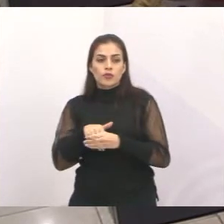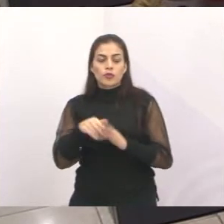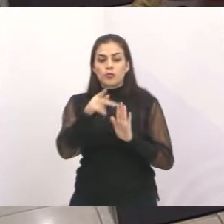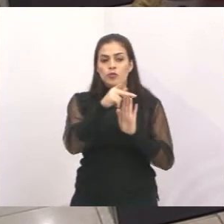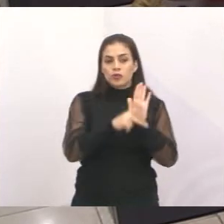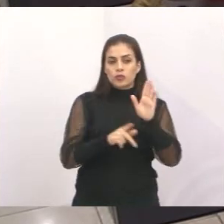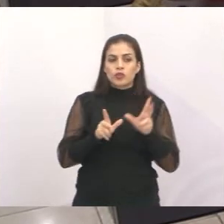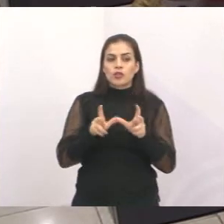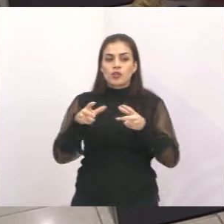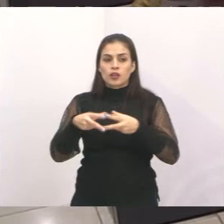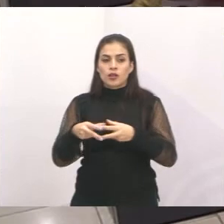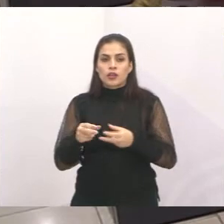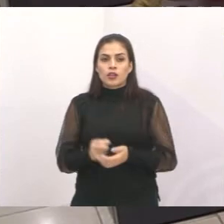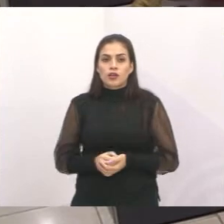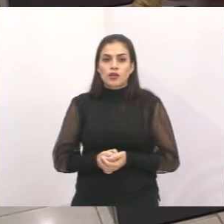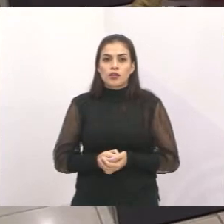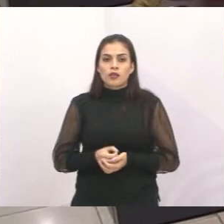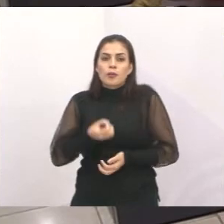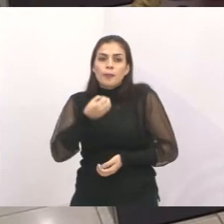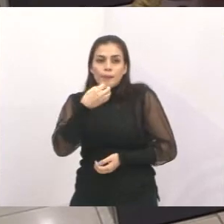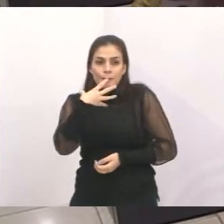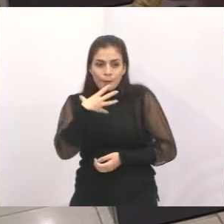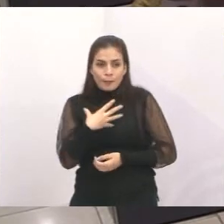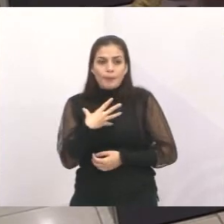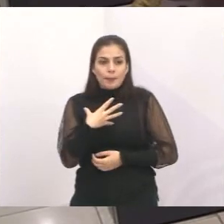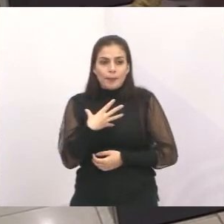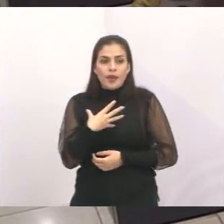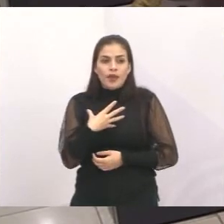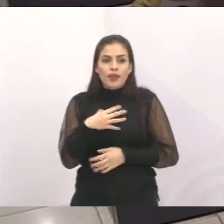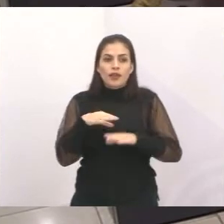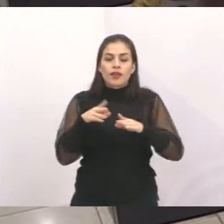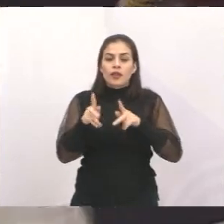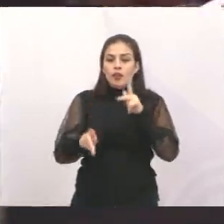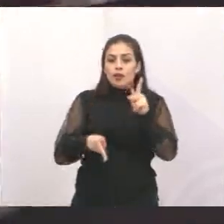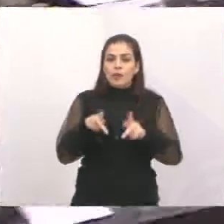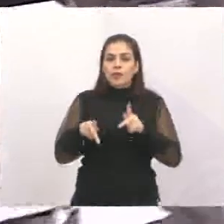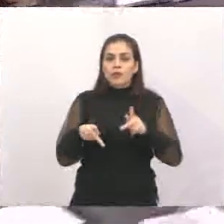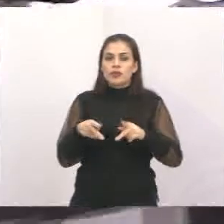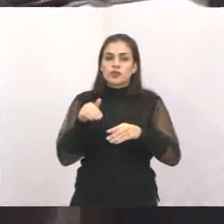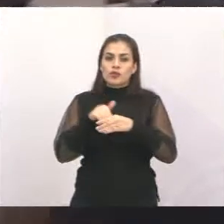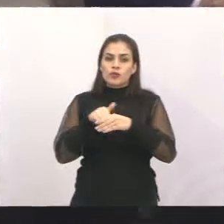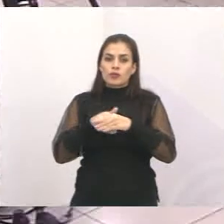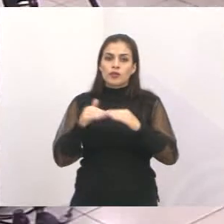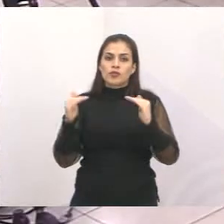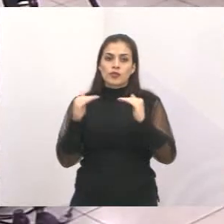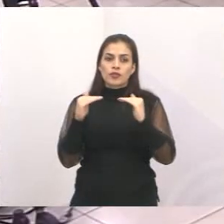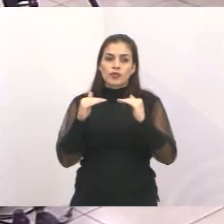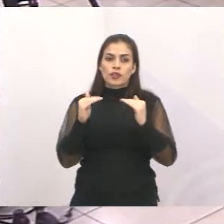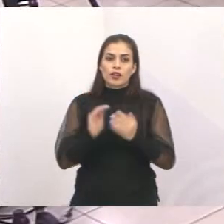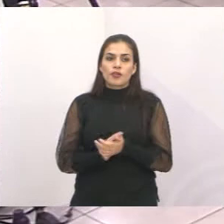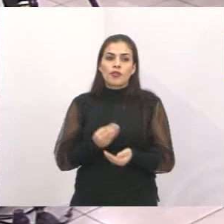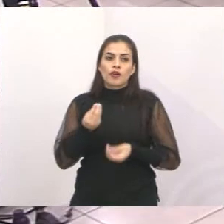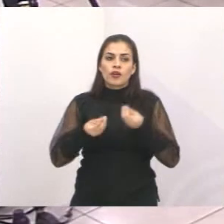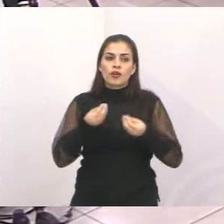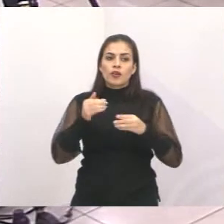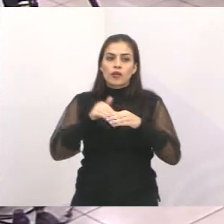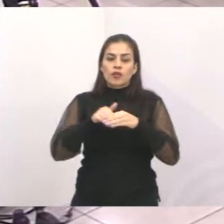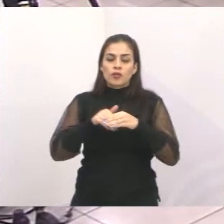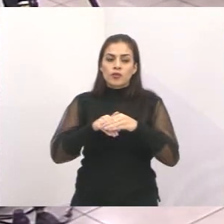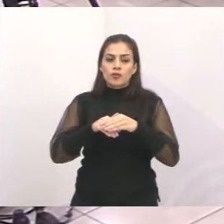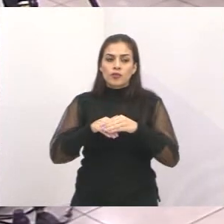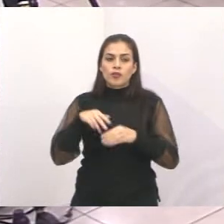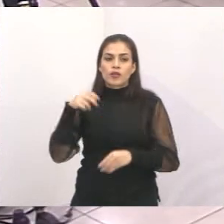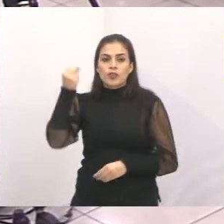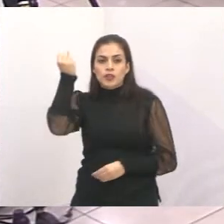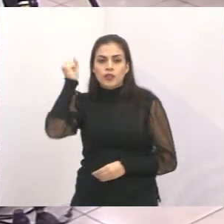que seja viável para o bem comum da nossa população, o meu voto é favorável. Como vota a vereadora Sônia Patas